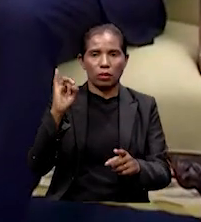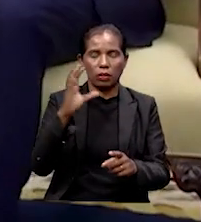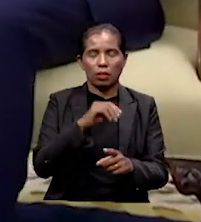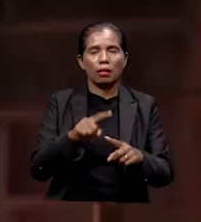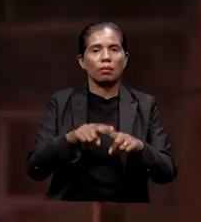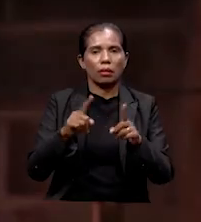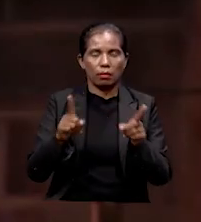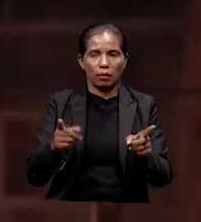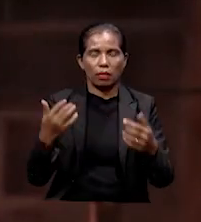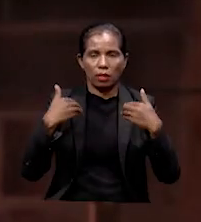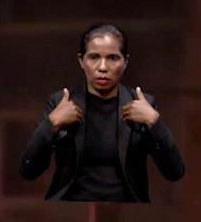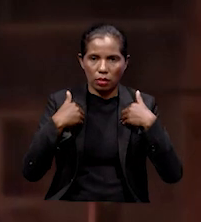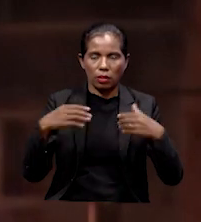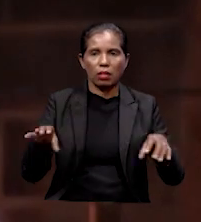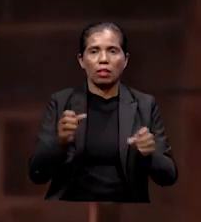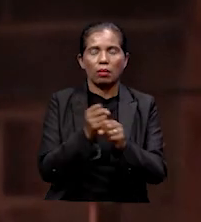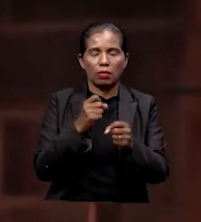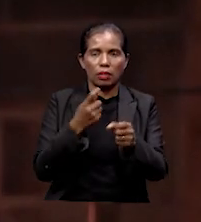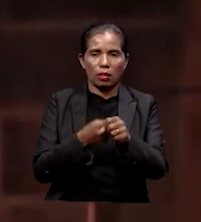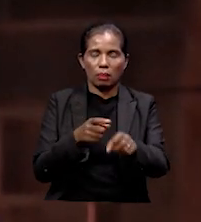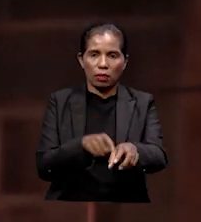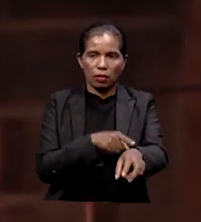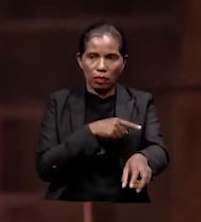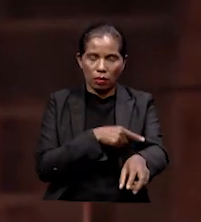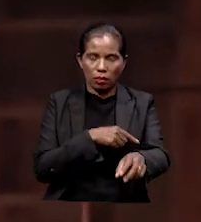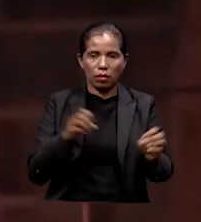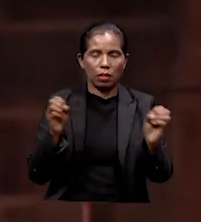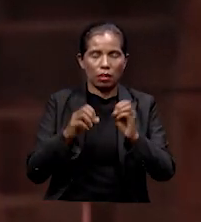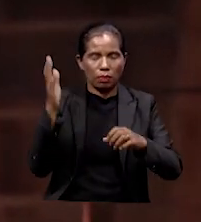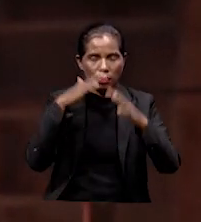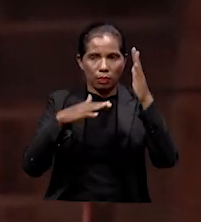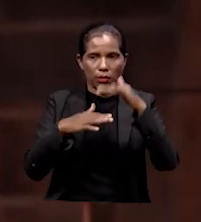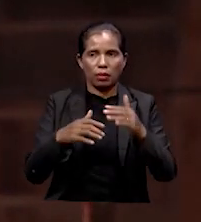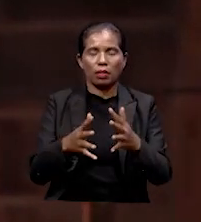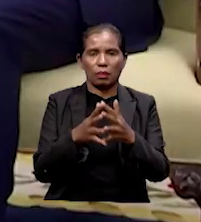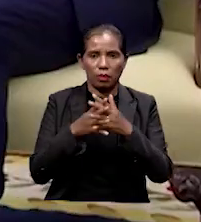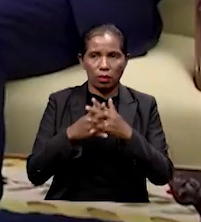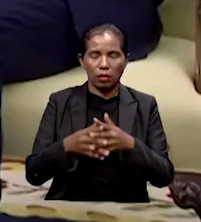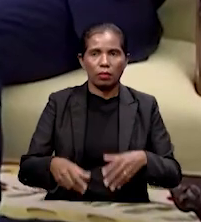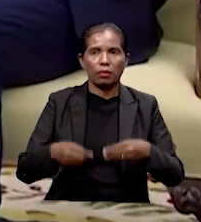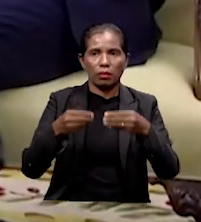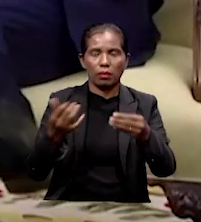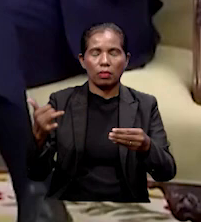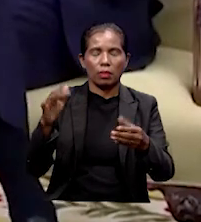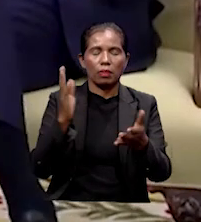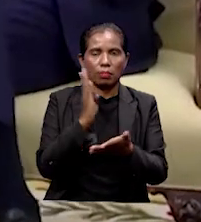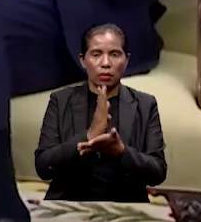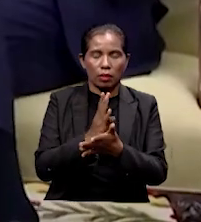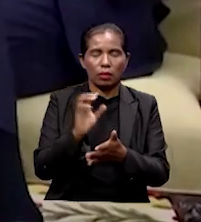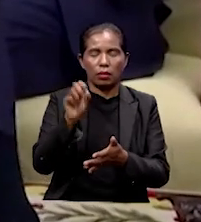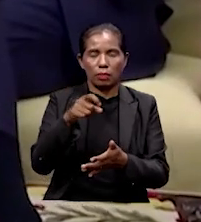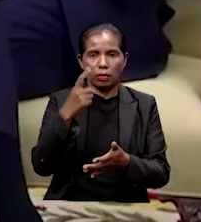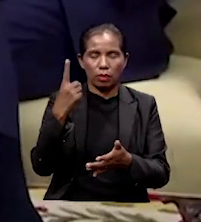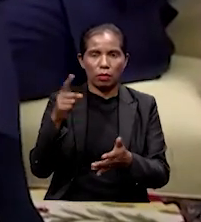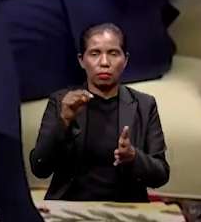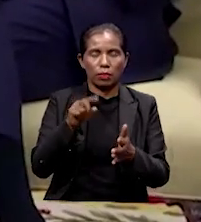vemos e a ona relação ho longo prazo mas que sem conflito. Estados Unidos América fornece 1 bilhão sanlu resencia ponto tolo